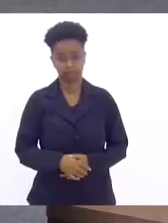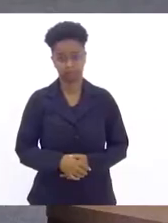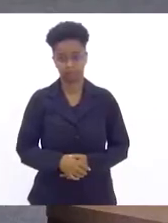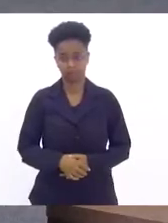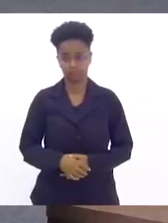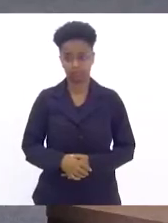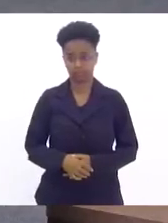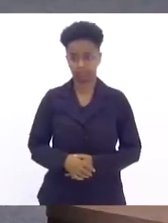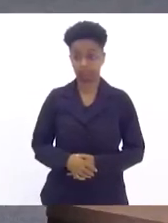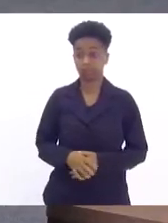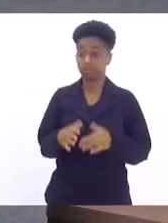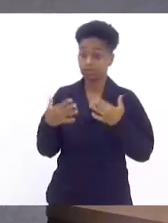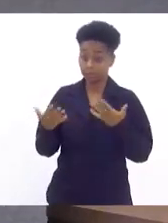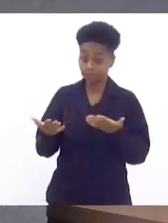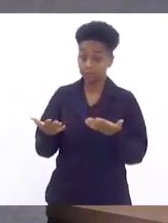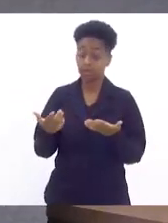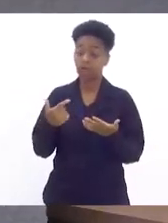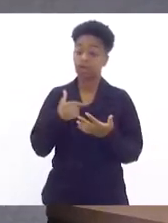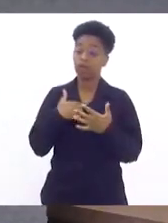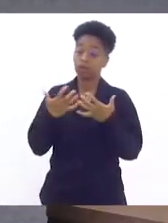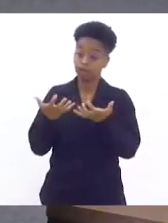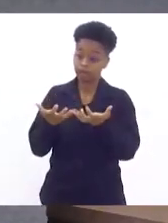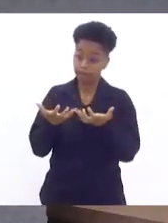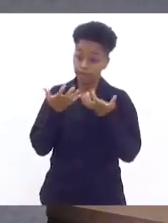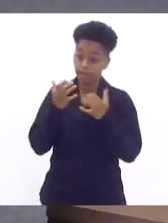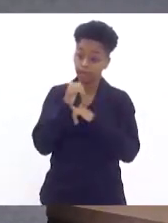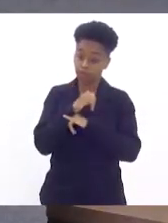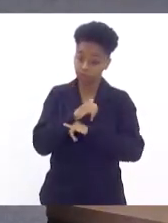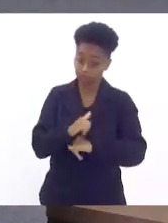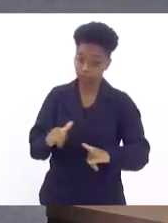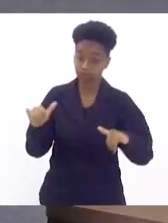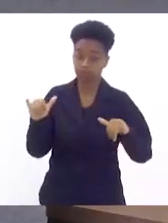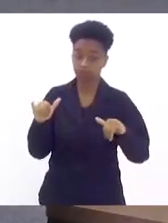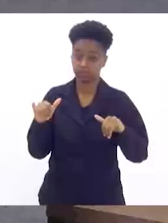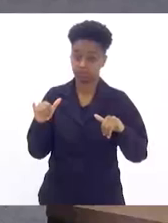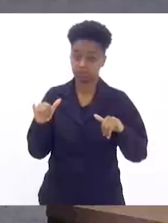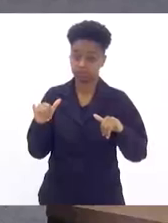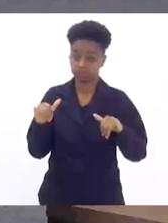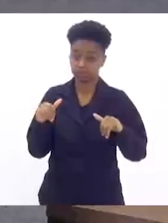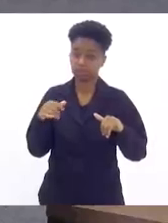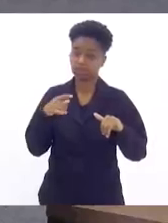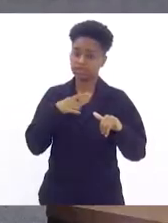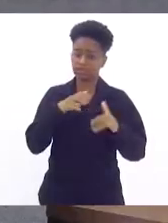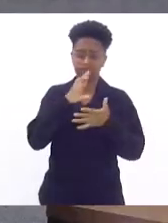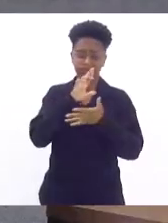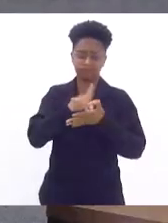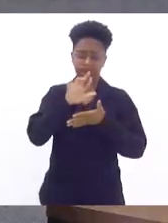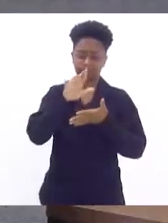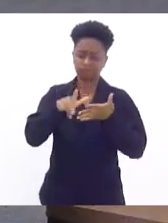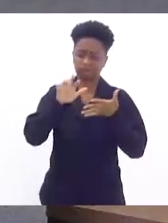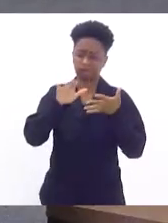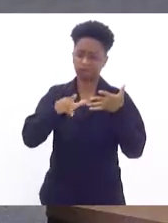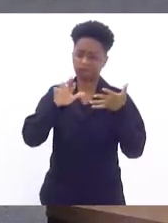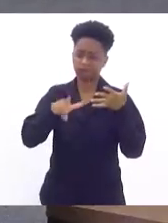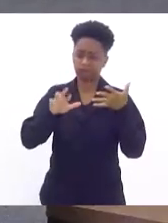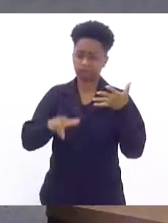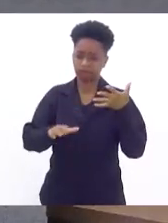eu gostaria de dizer de tantas situações desagradáveis